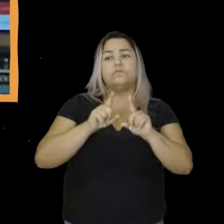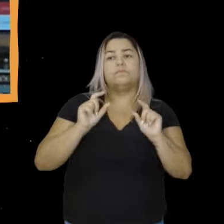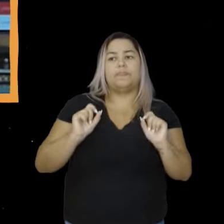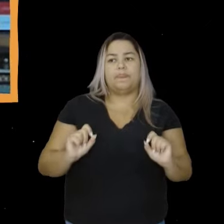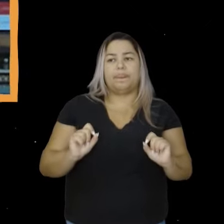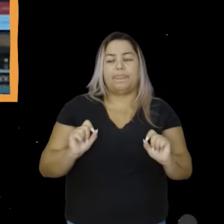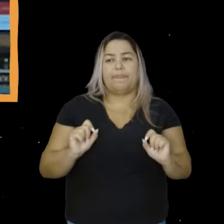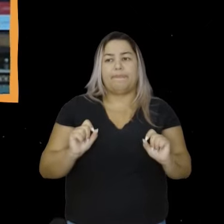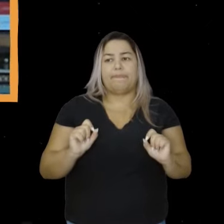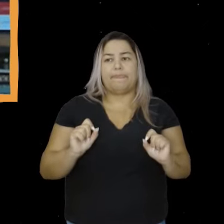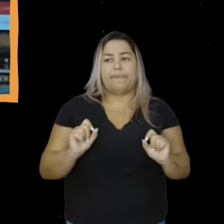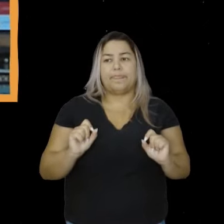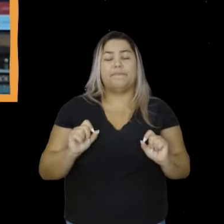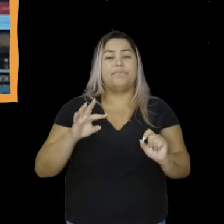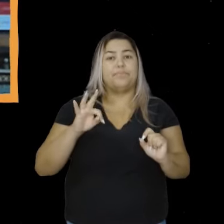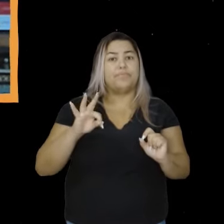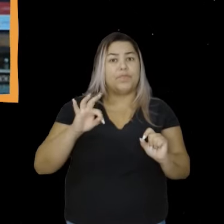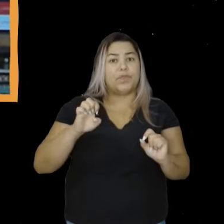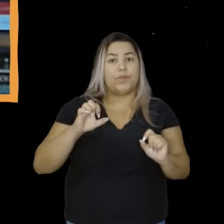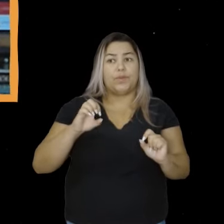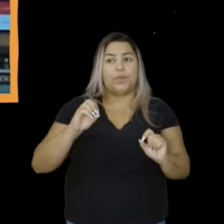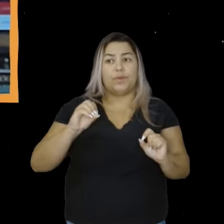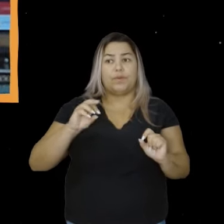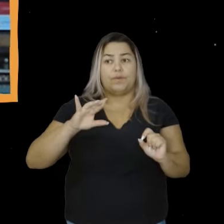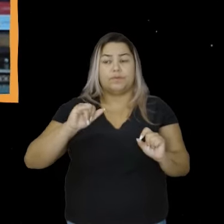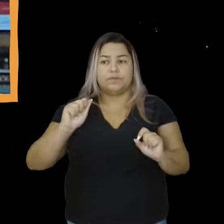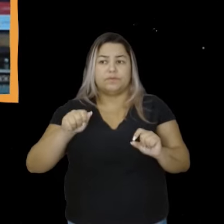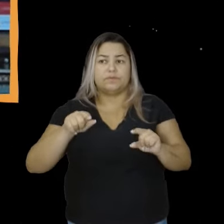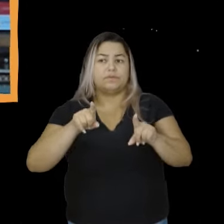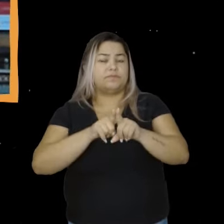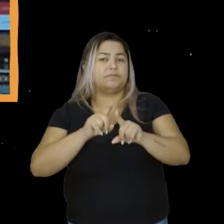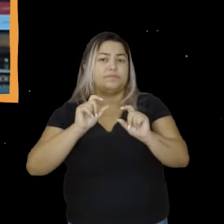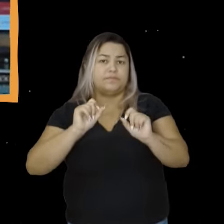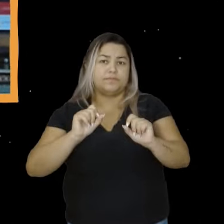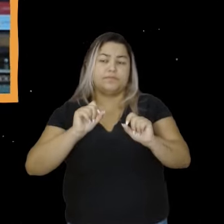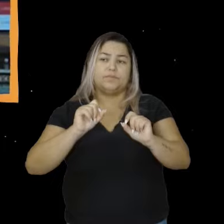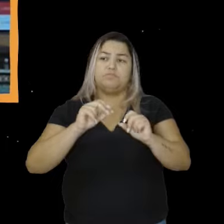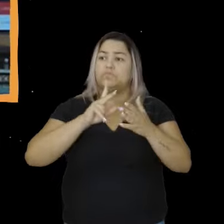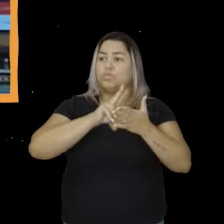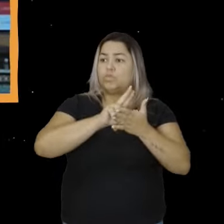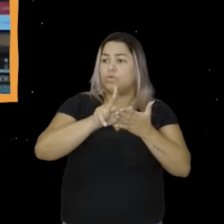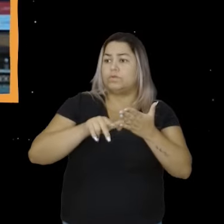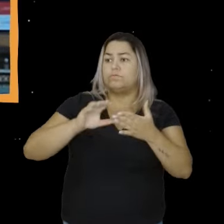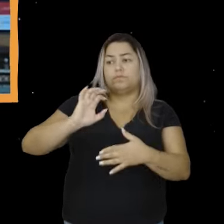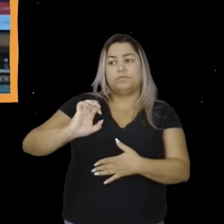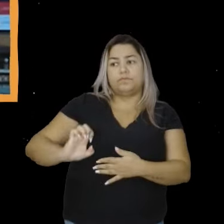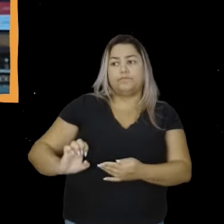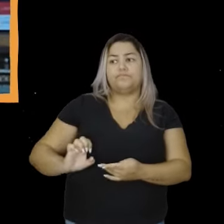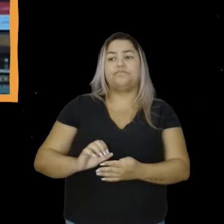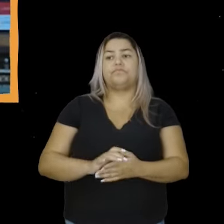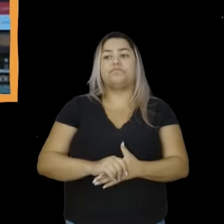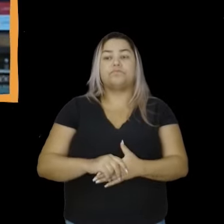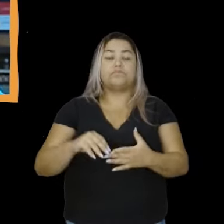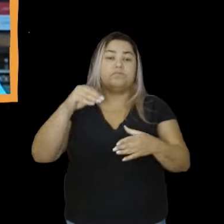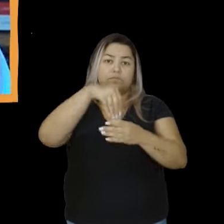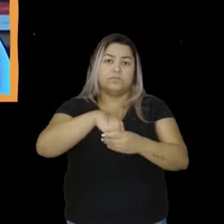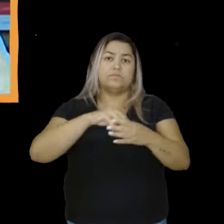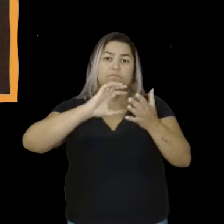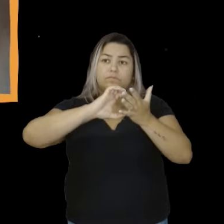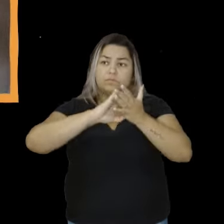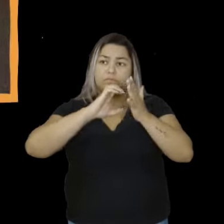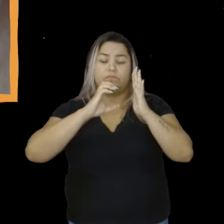pluralidade teórica, aglutinando várias posições de esquerda dentro do mesmo partido a